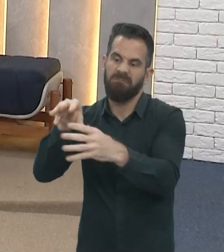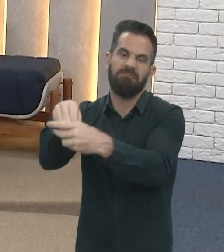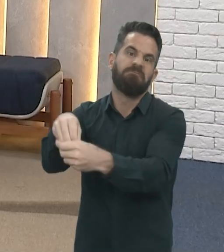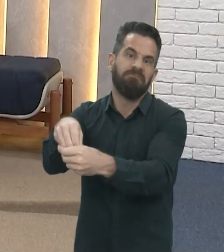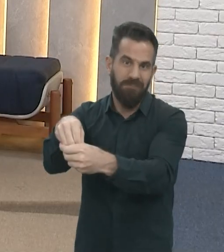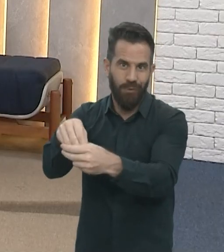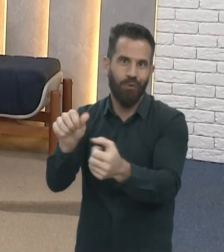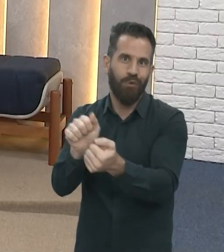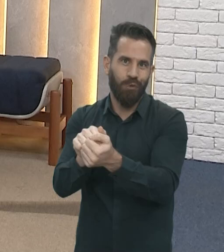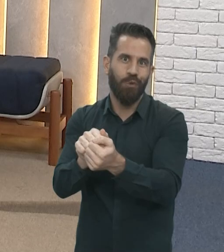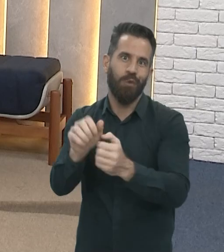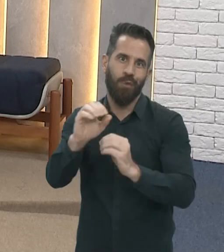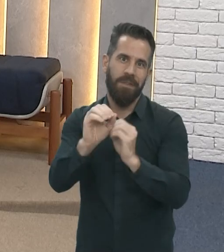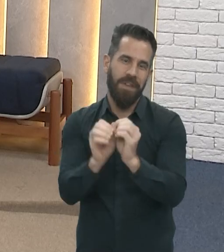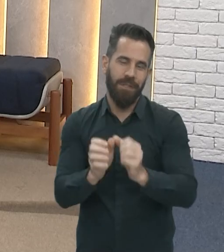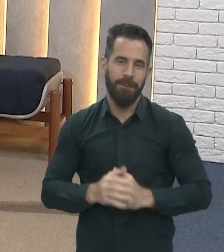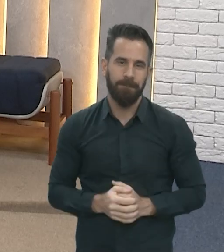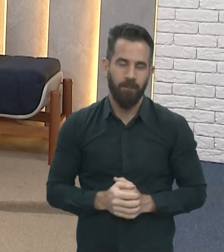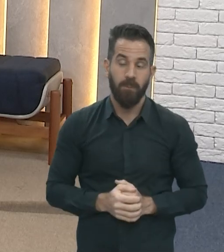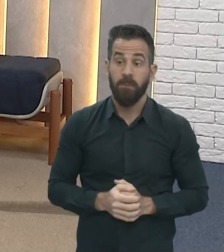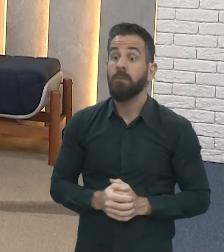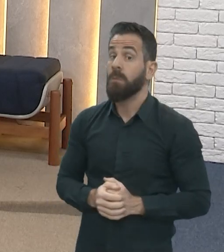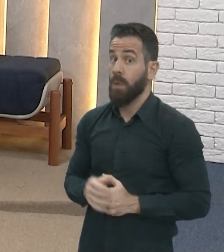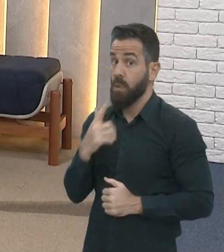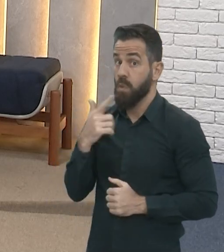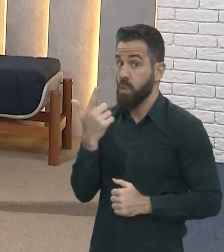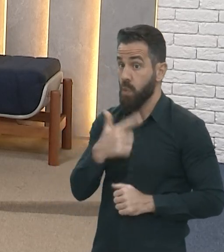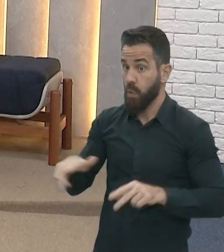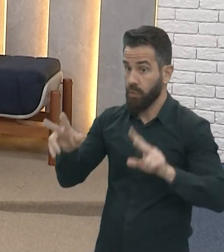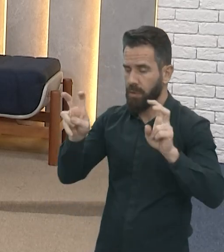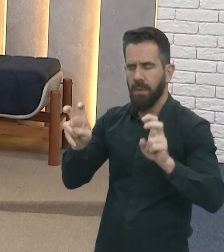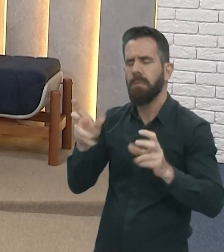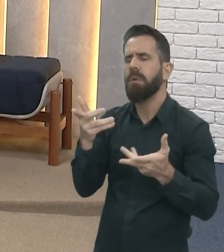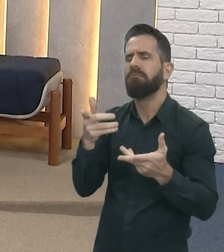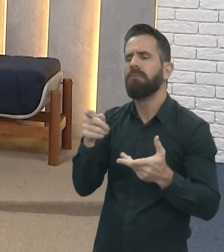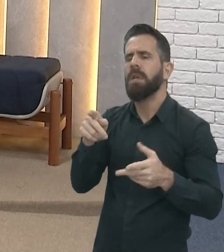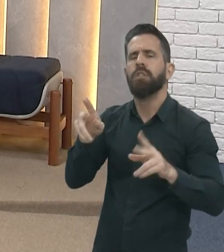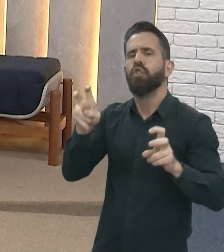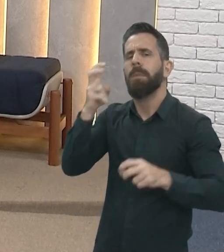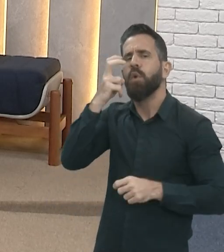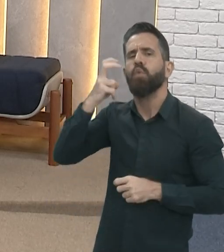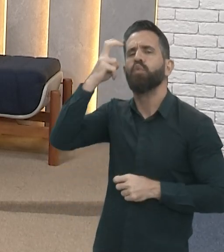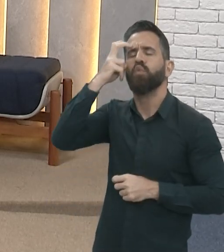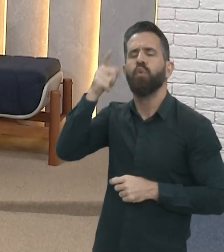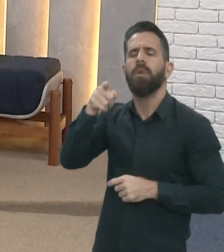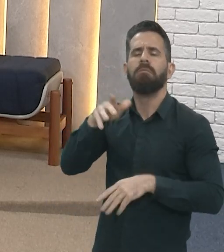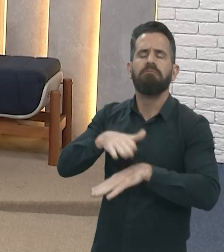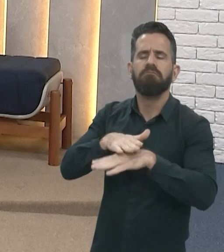então, é cultura. E quais são os incentivos para manifestações culturais nos espaços da universidade?